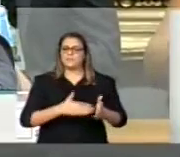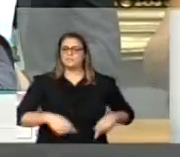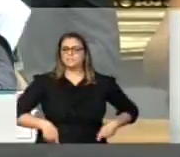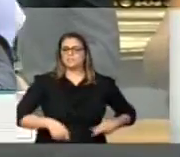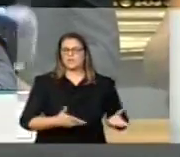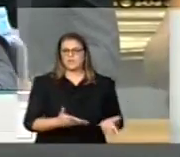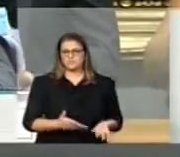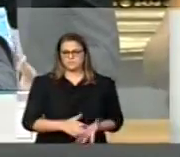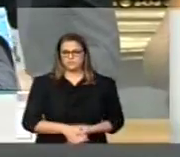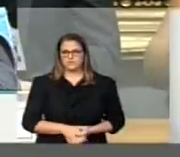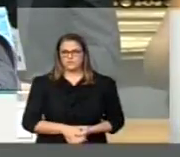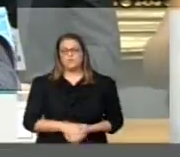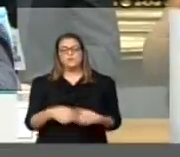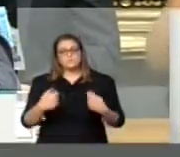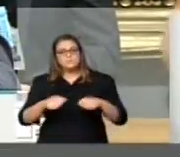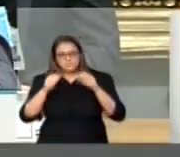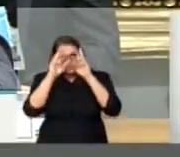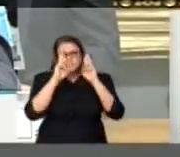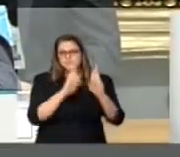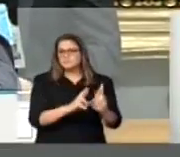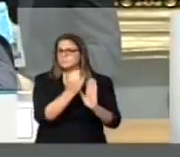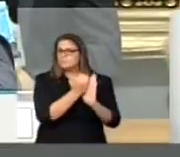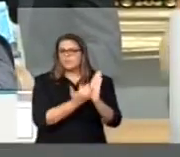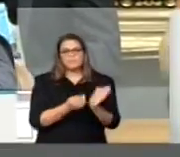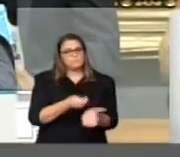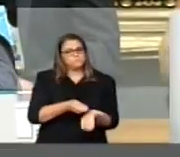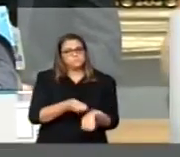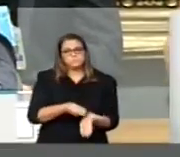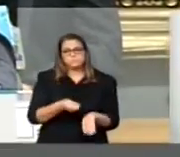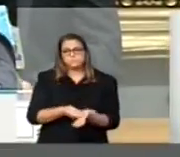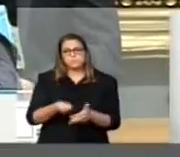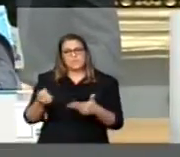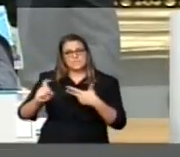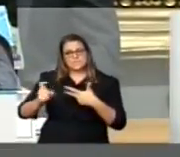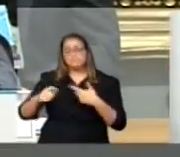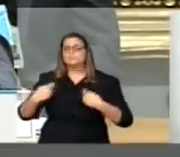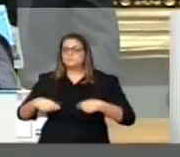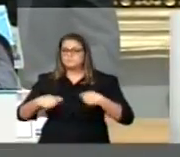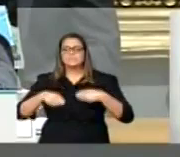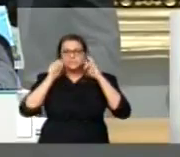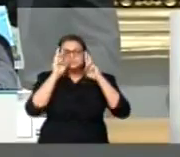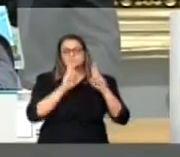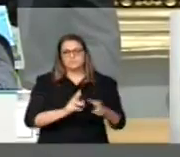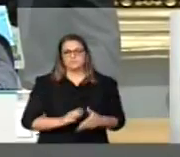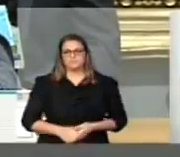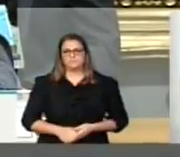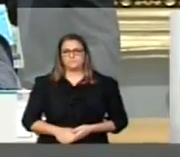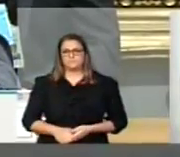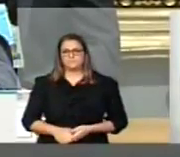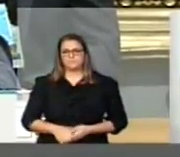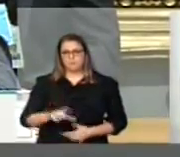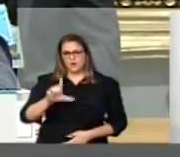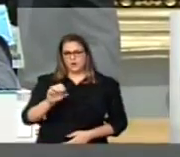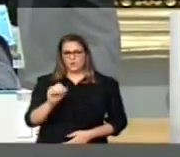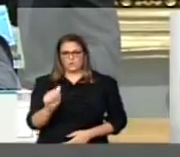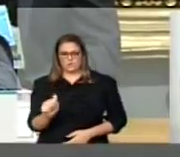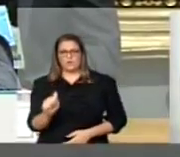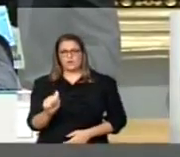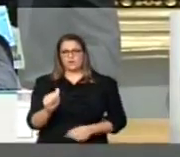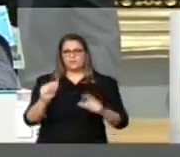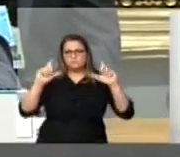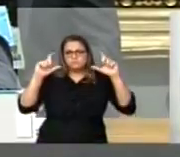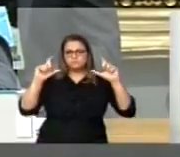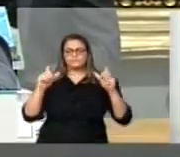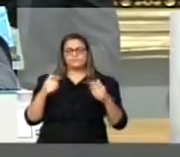ser observados rigorosamente pelo Executivo. O artigo 4º da LOA, de fato, flexibiliza